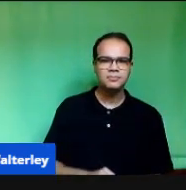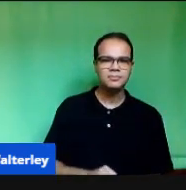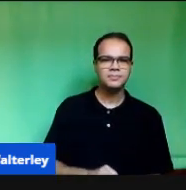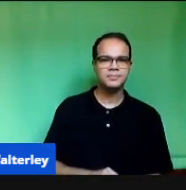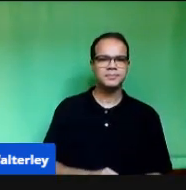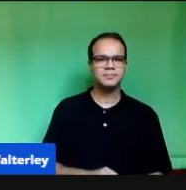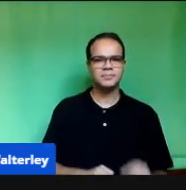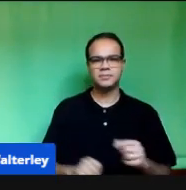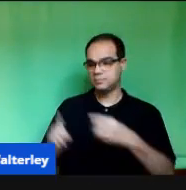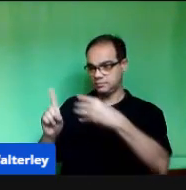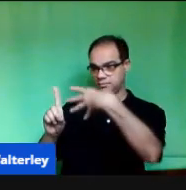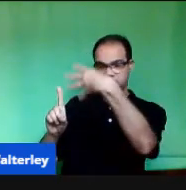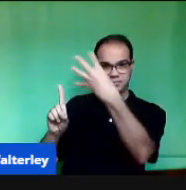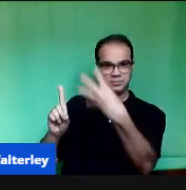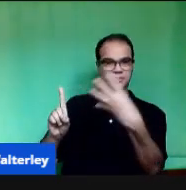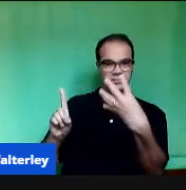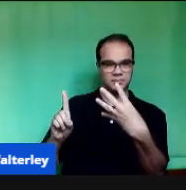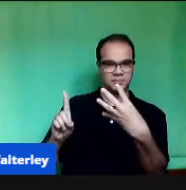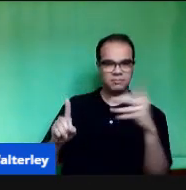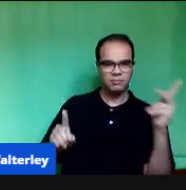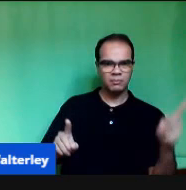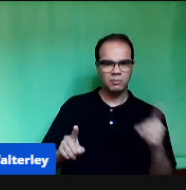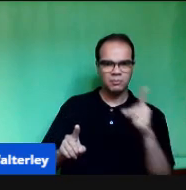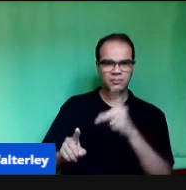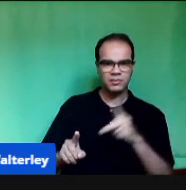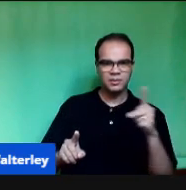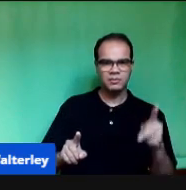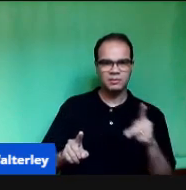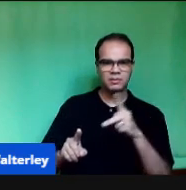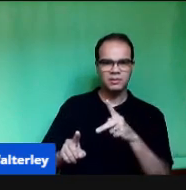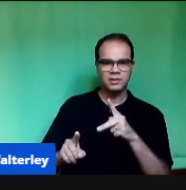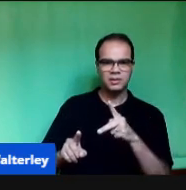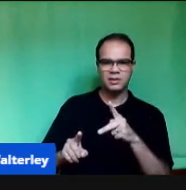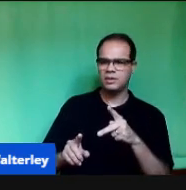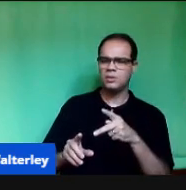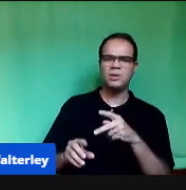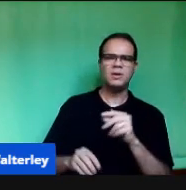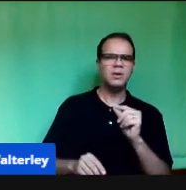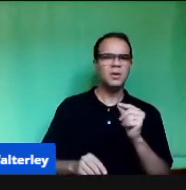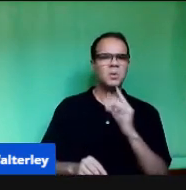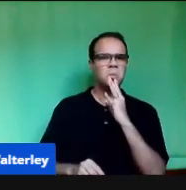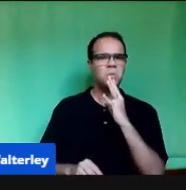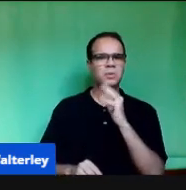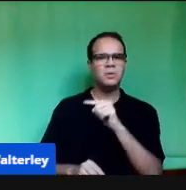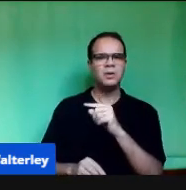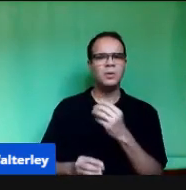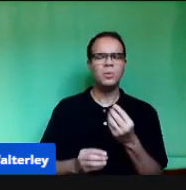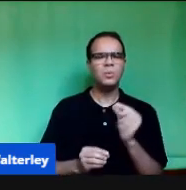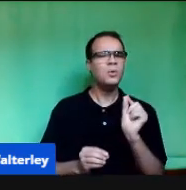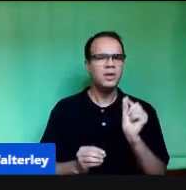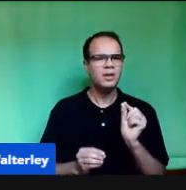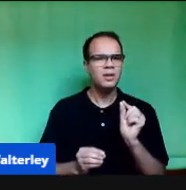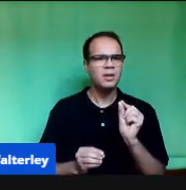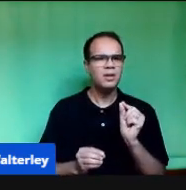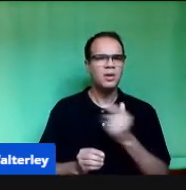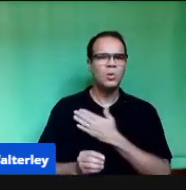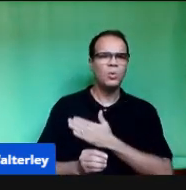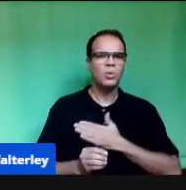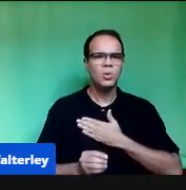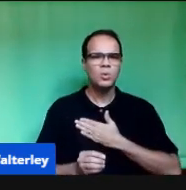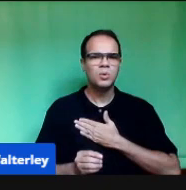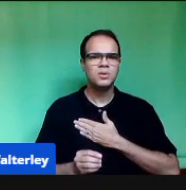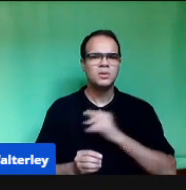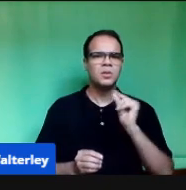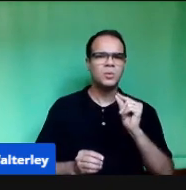professores, portanto, dessa pessoa que tem que fazer intervenção pedagógica para situações de violência, informava